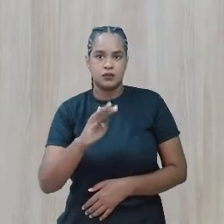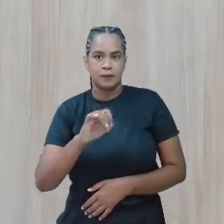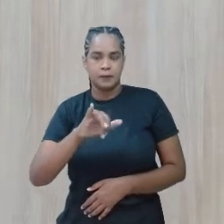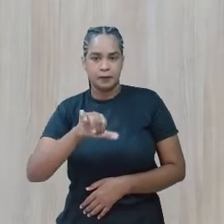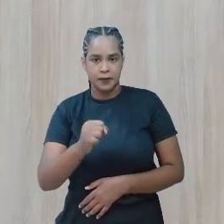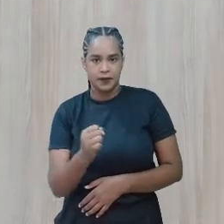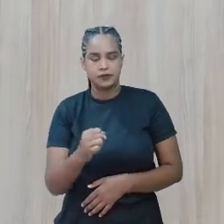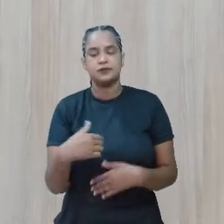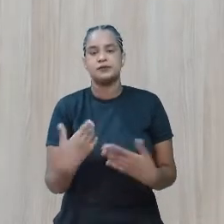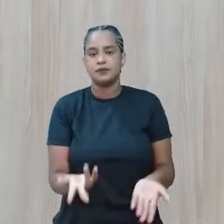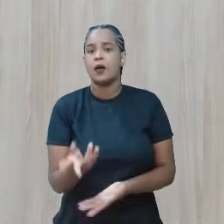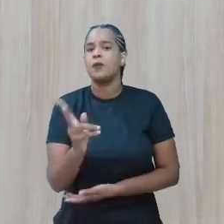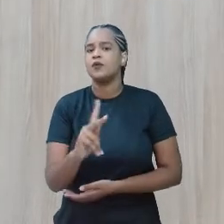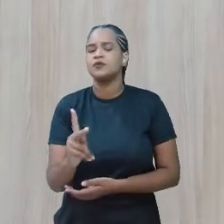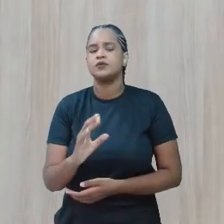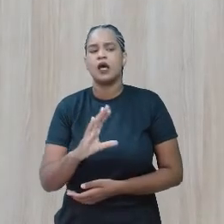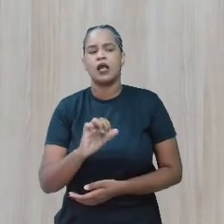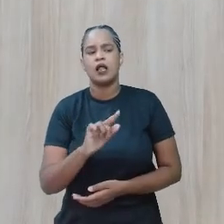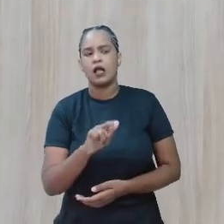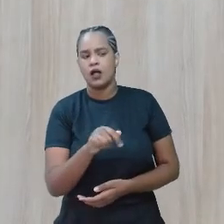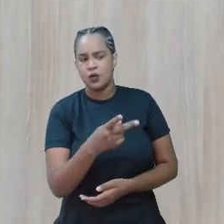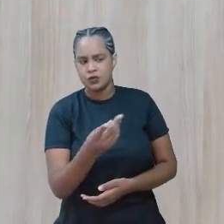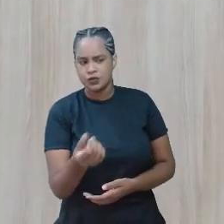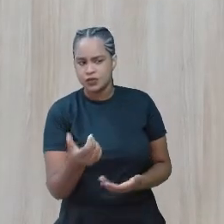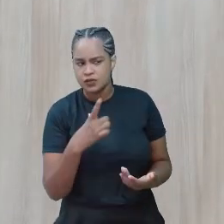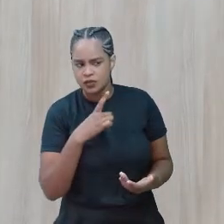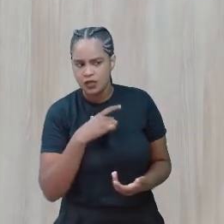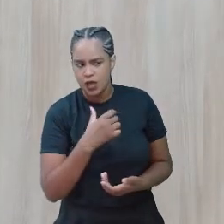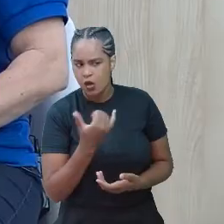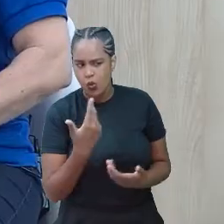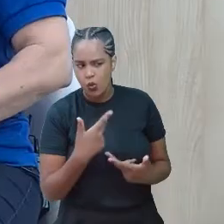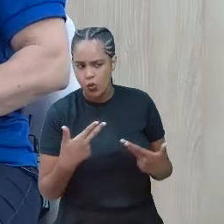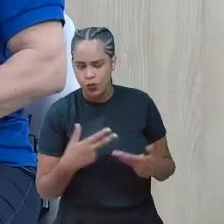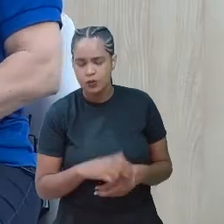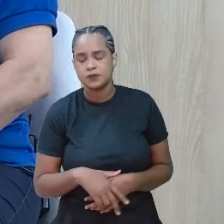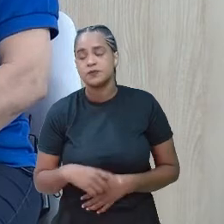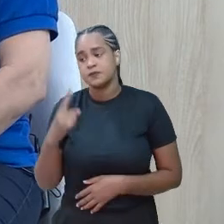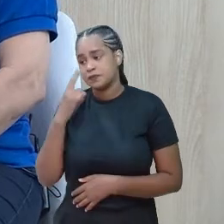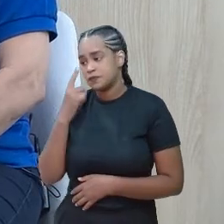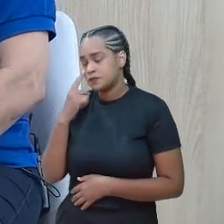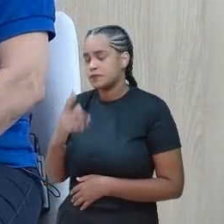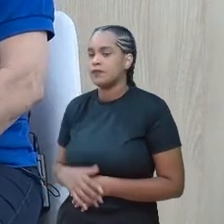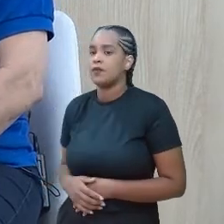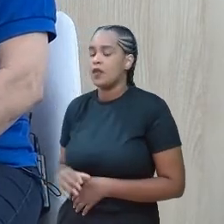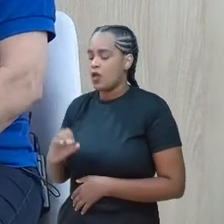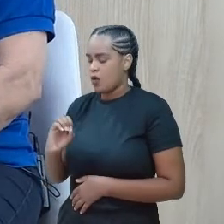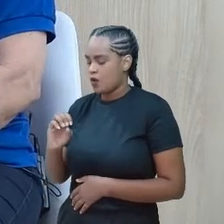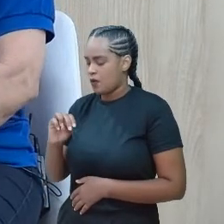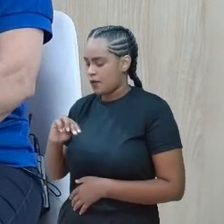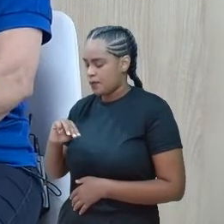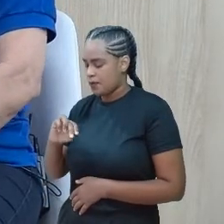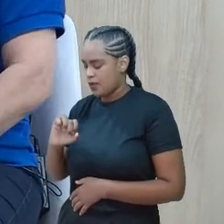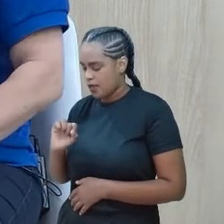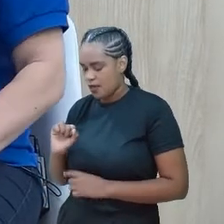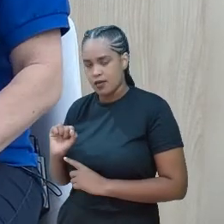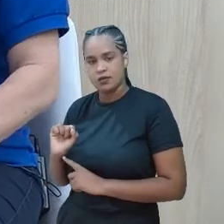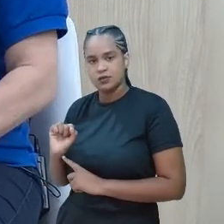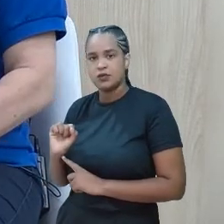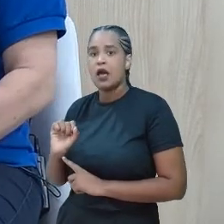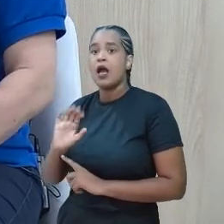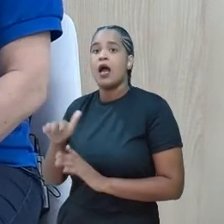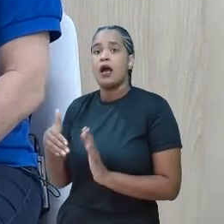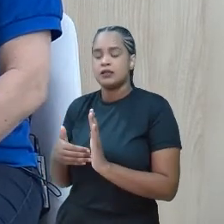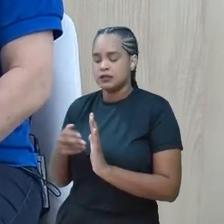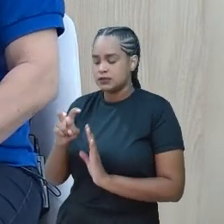que a professora Cláudia tem aí para colaborar com a gente, professora? Bem, professora, segundo a Organização Mundial de Saúde, né, até